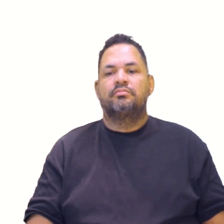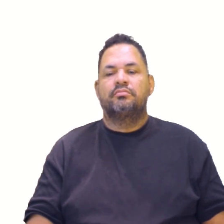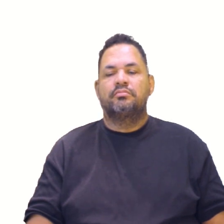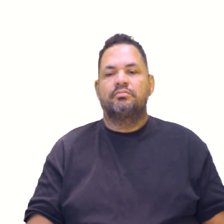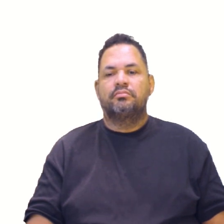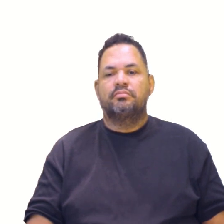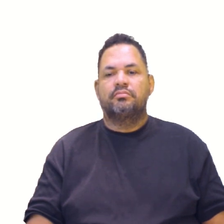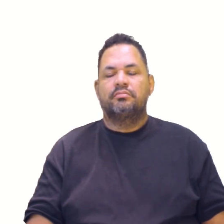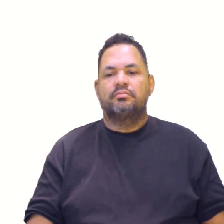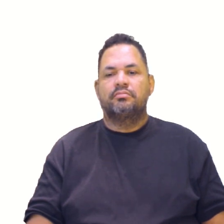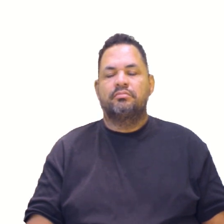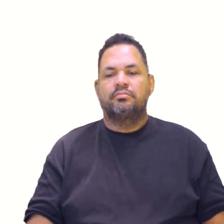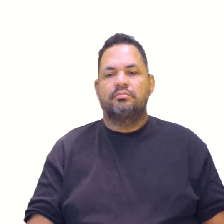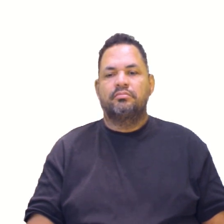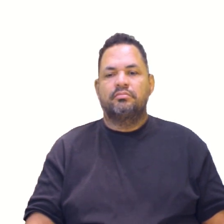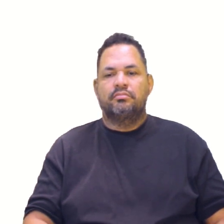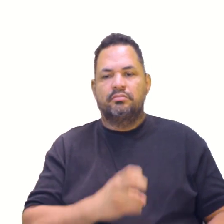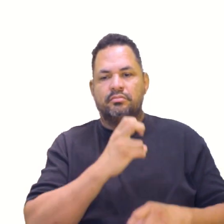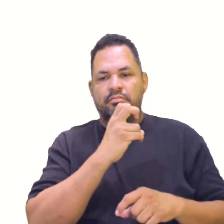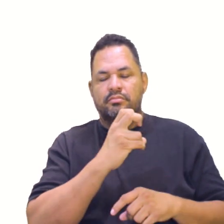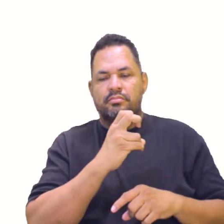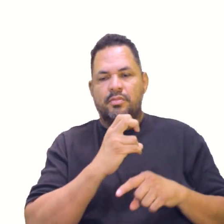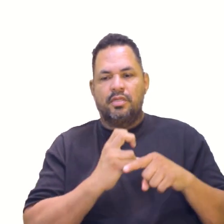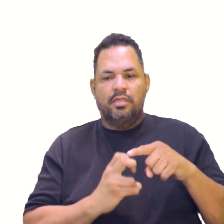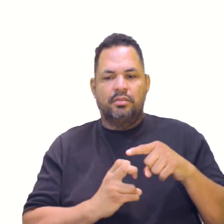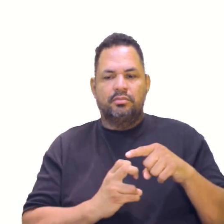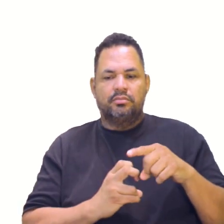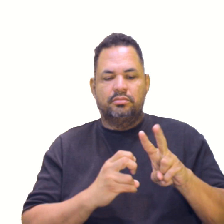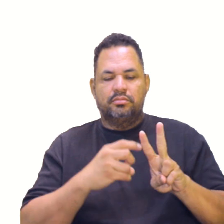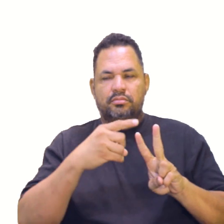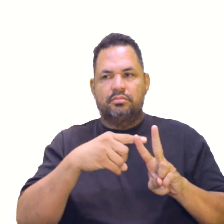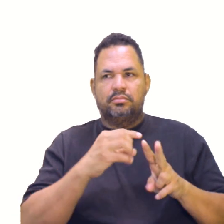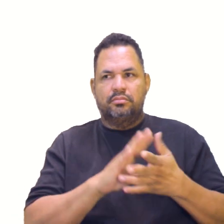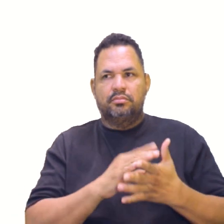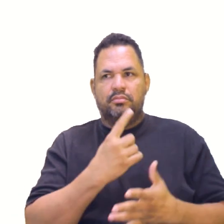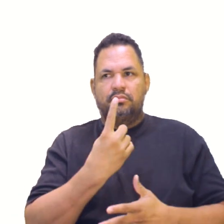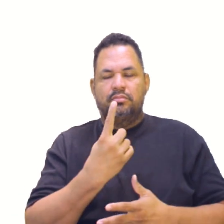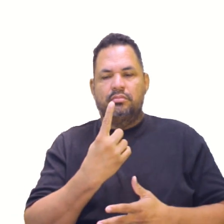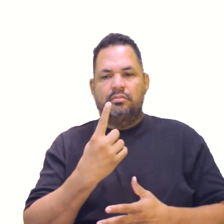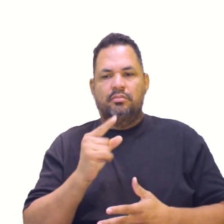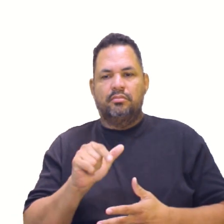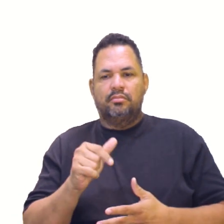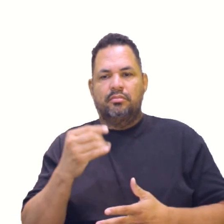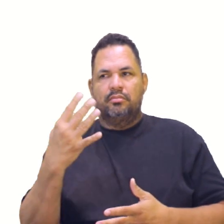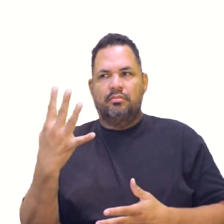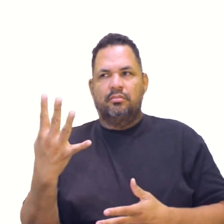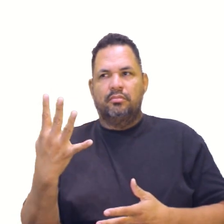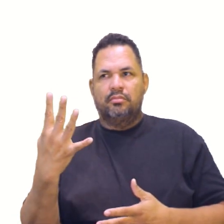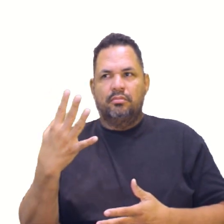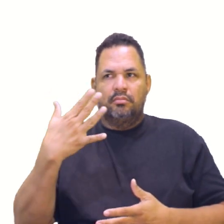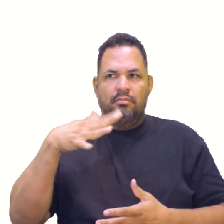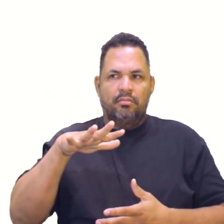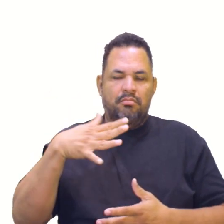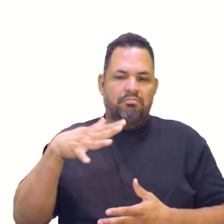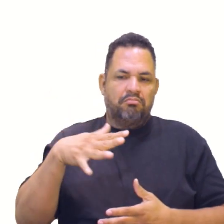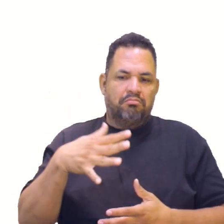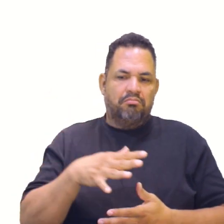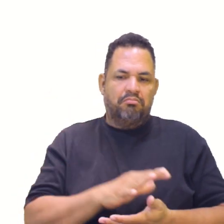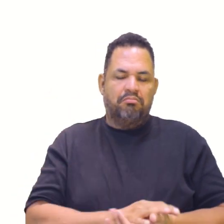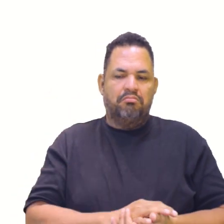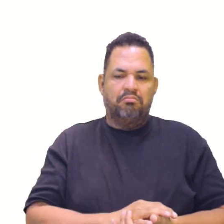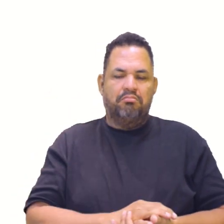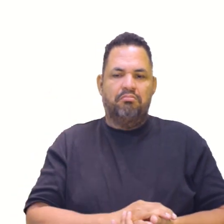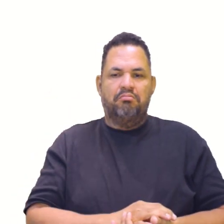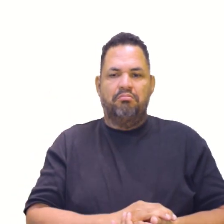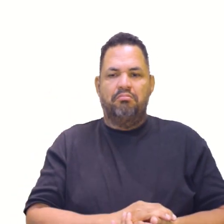espaço aqui para resolver, mas 5 dividido por raiz de 5. A raiz de 5 dá 1,4. Aproximadamente, né?